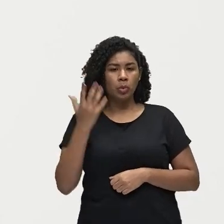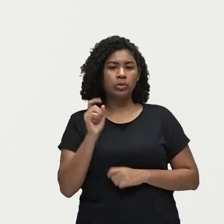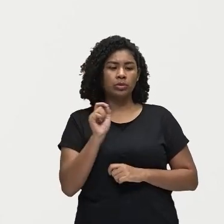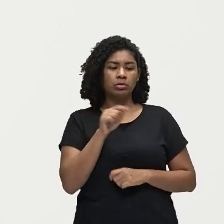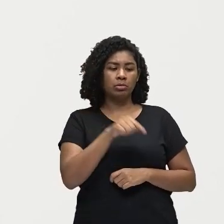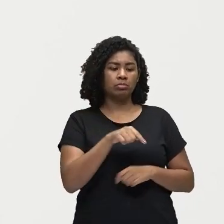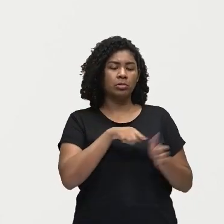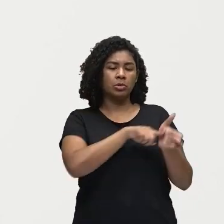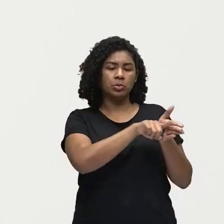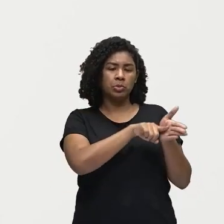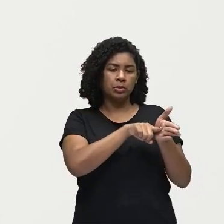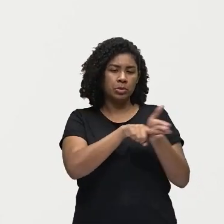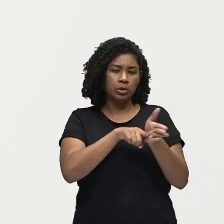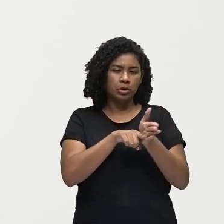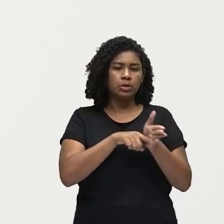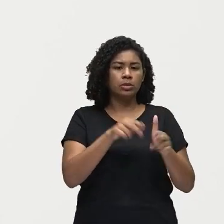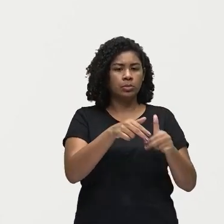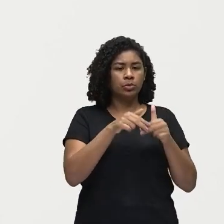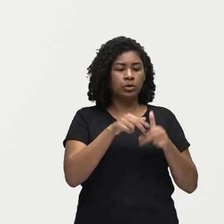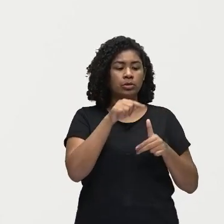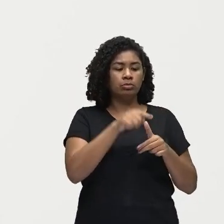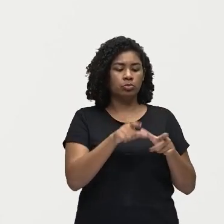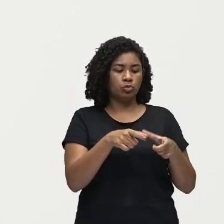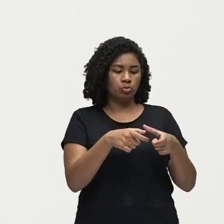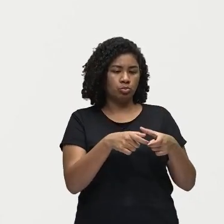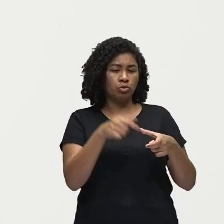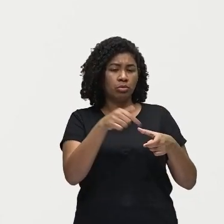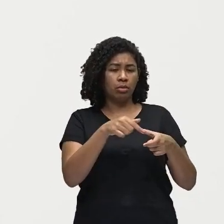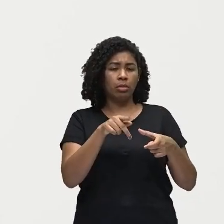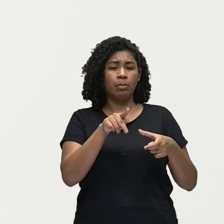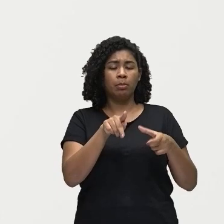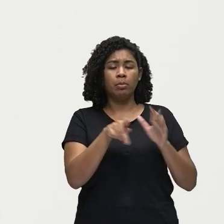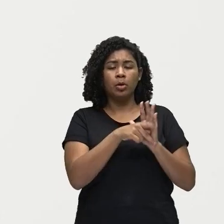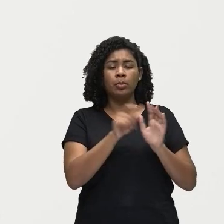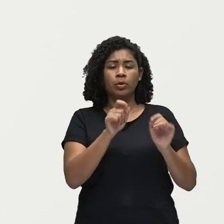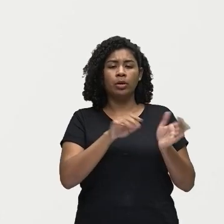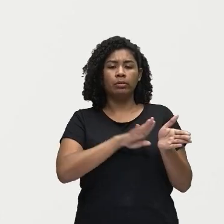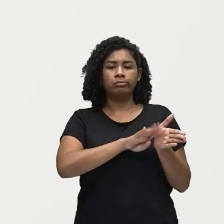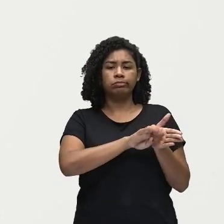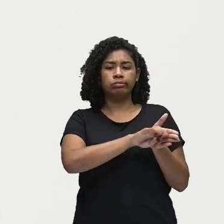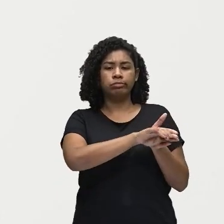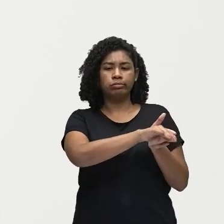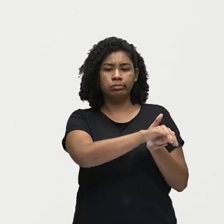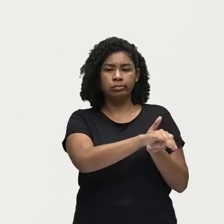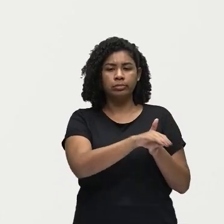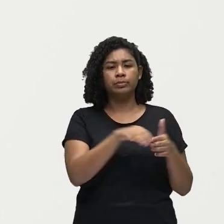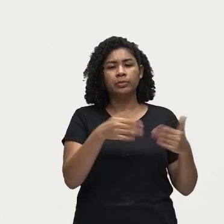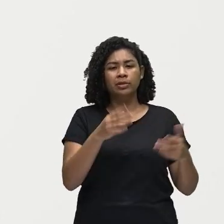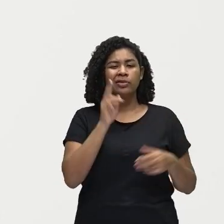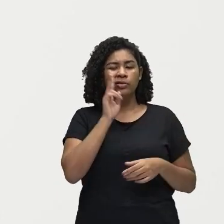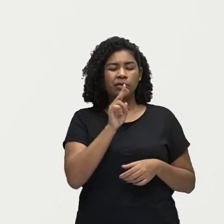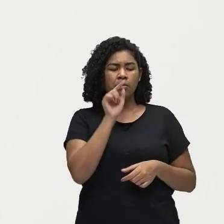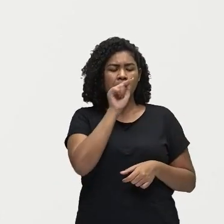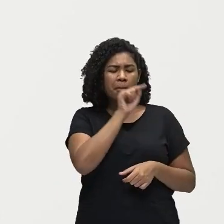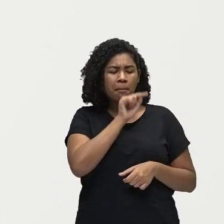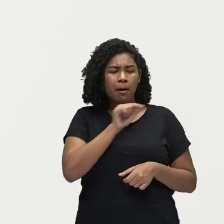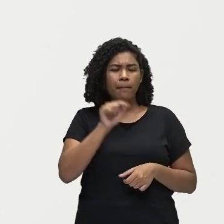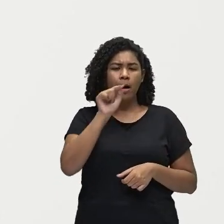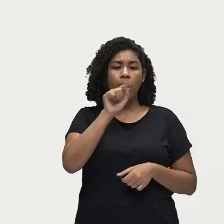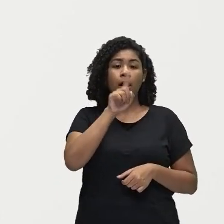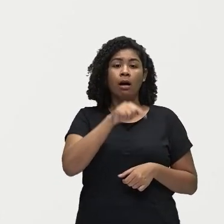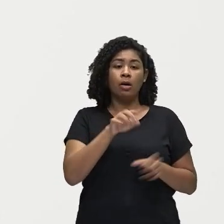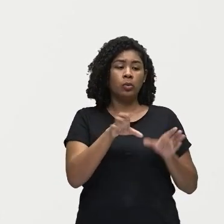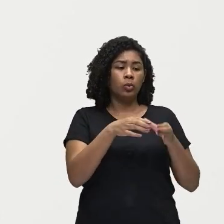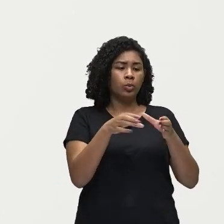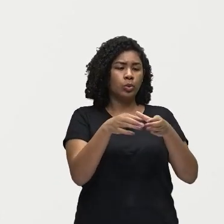está mostrando uma cultura de bactérias. E o que você está vendo aí, esses pontinhos, são colônias